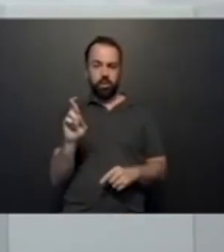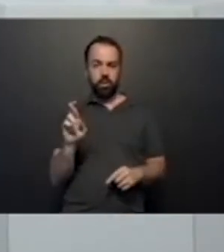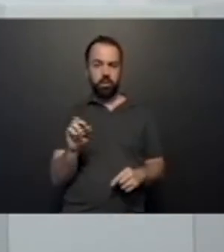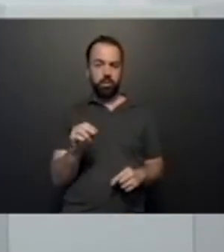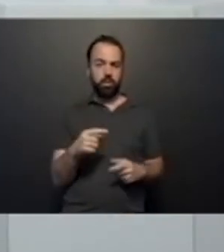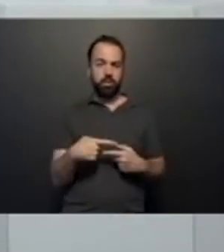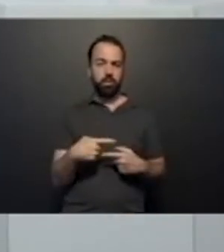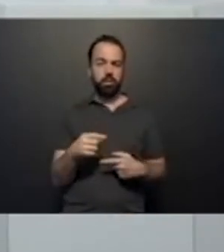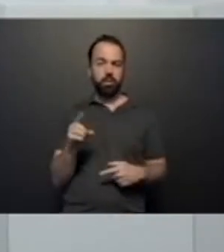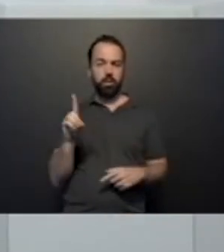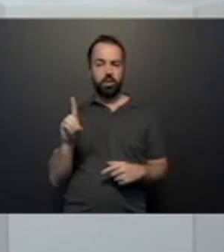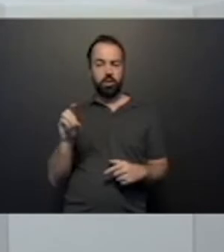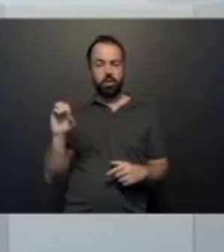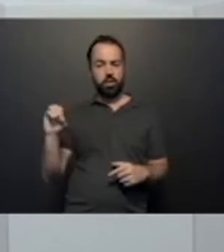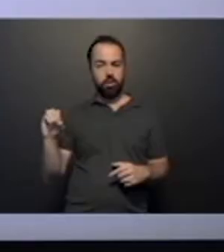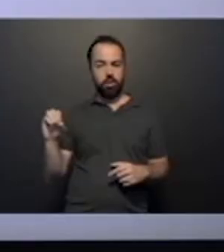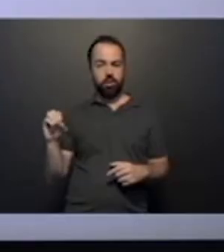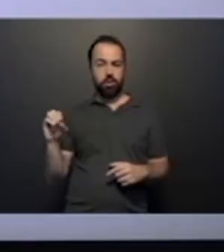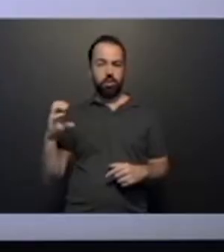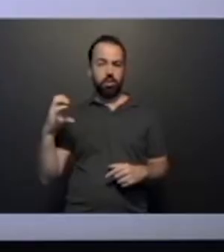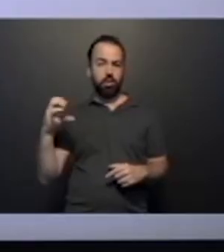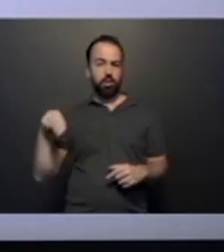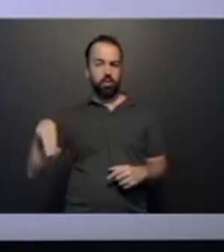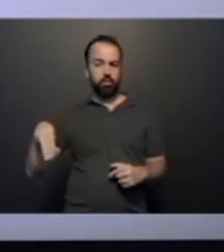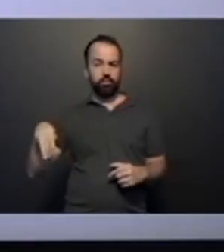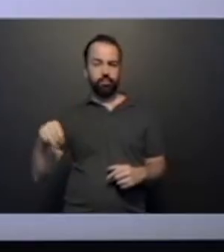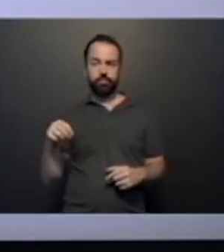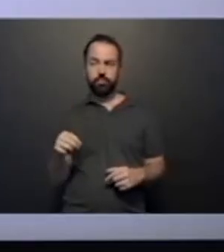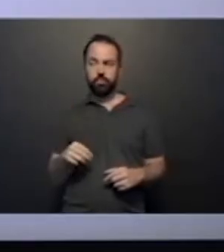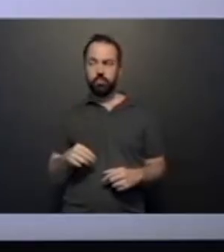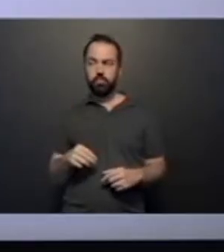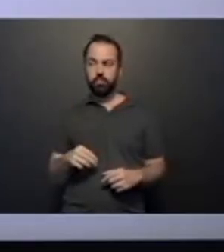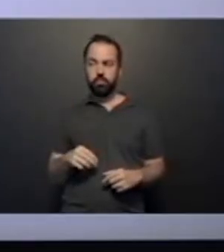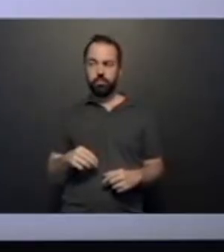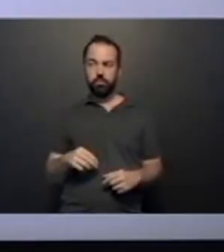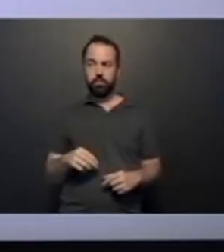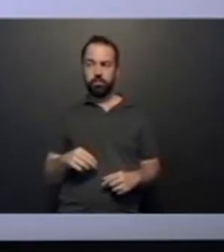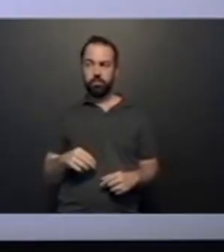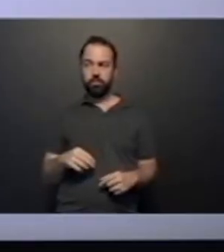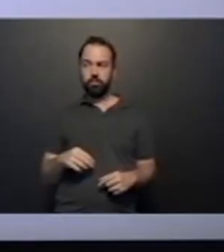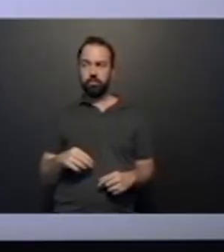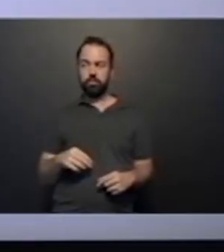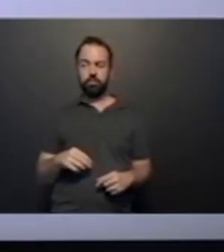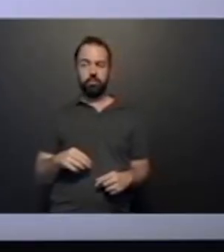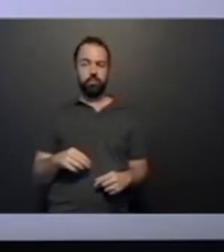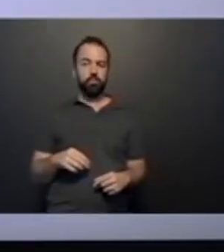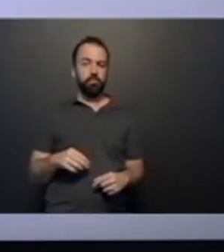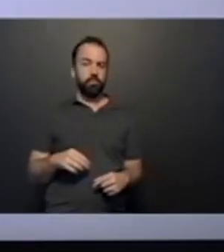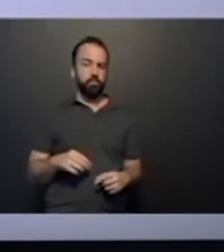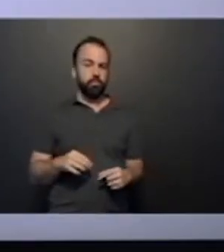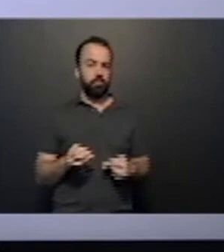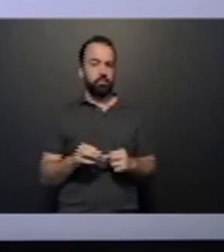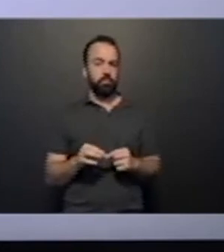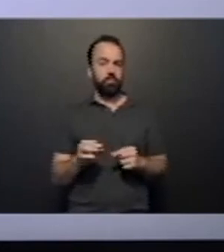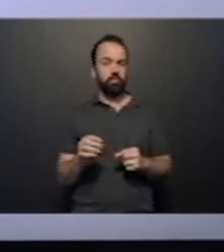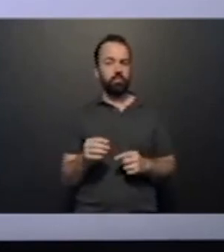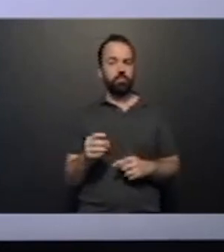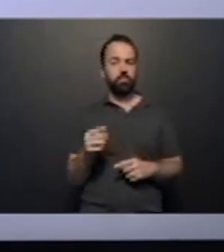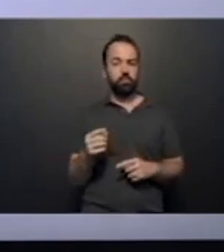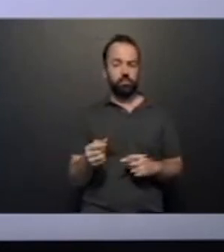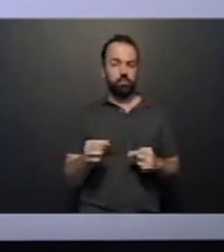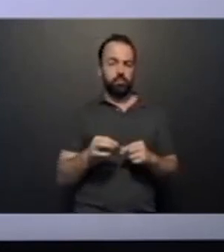observa em que aqui já foi passado para nós o raio o raio 10 cm podemos afirmar então que o diâmetro é